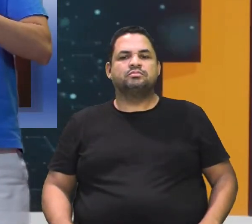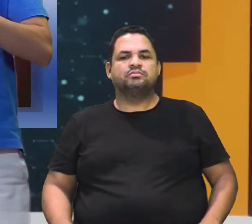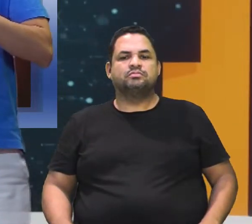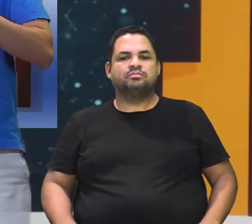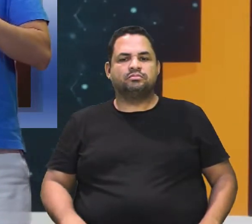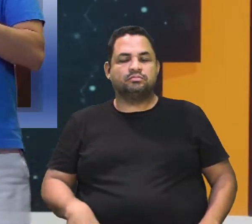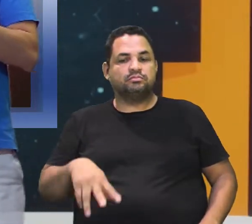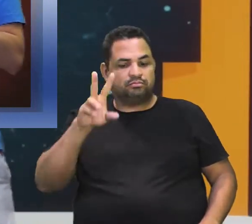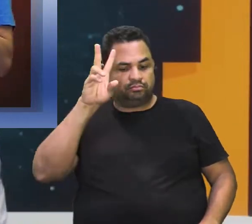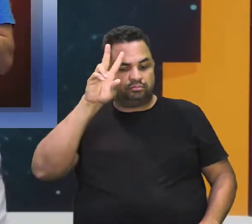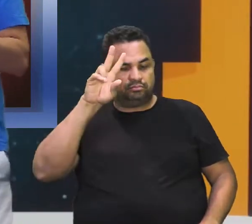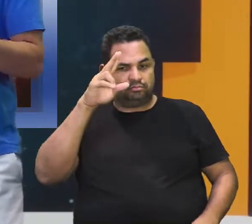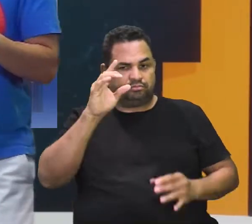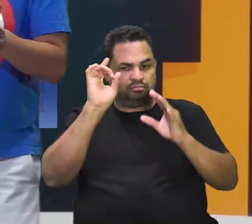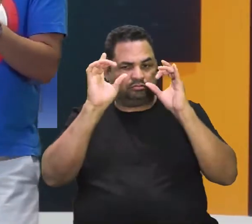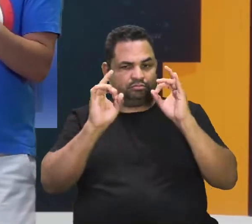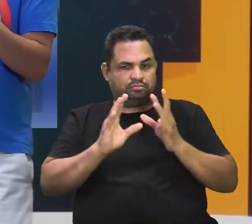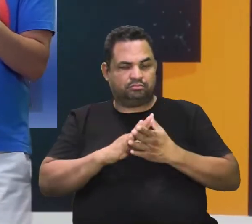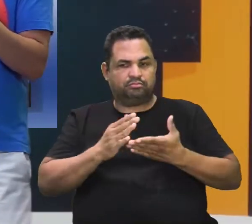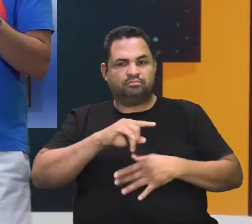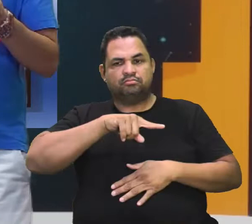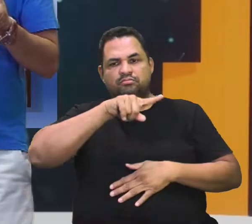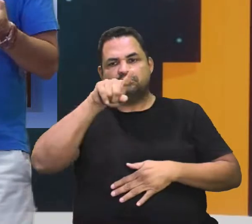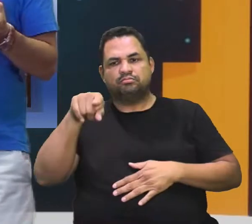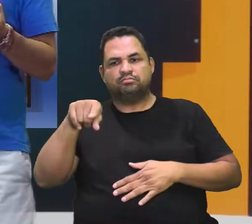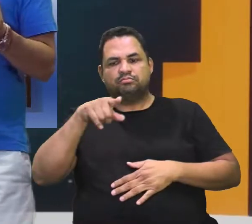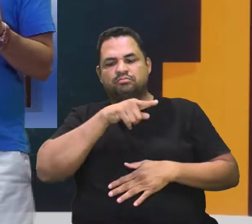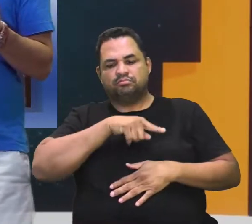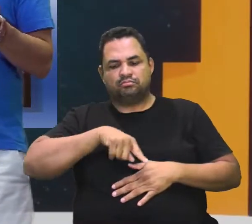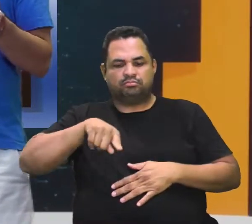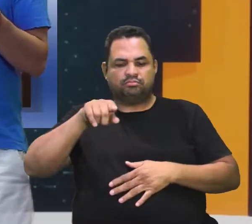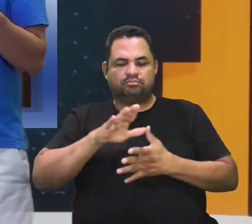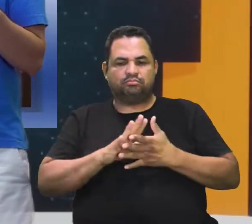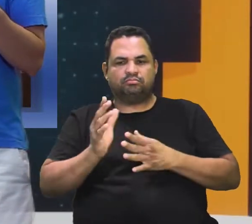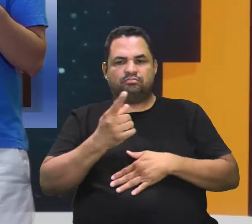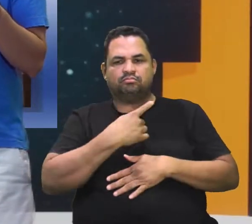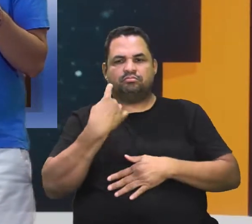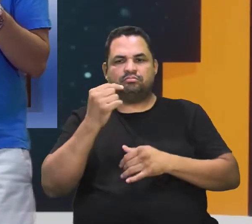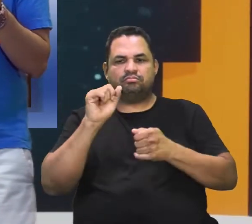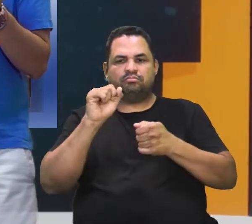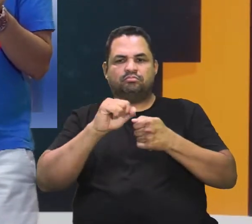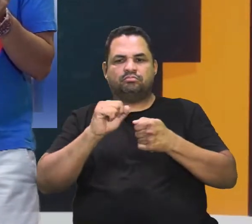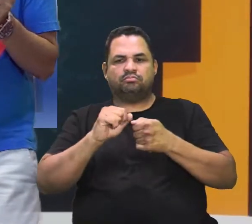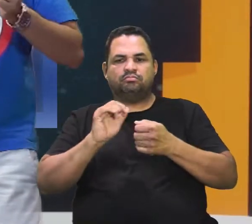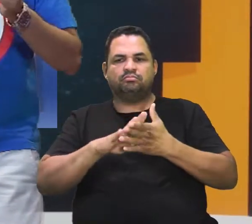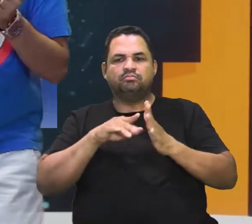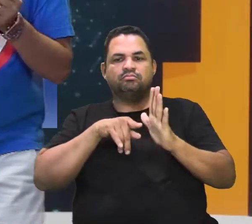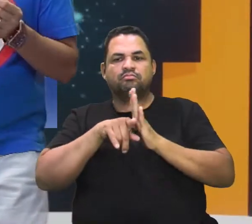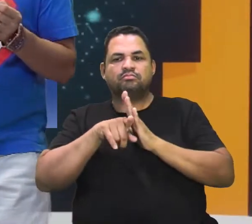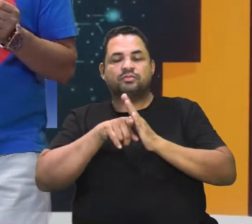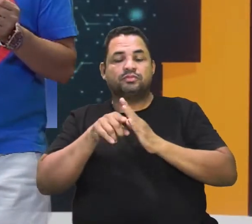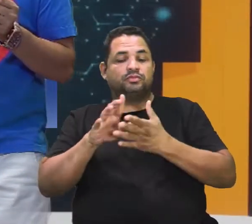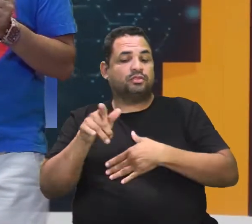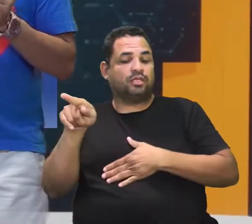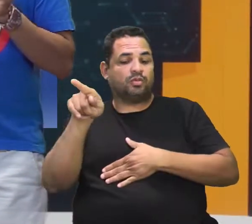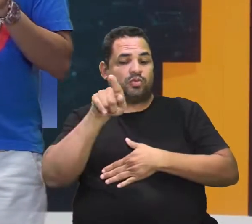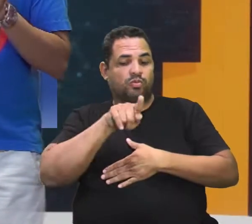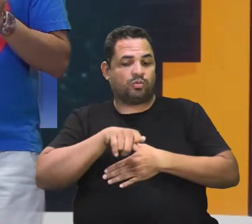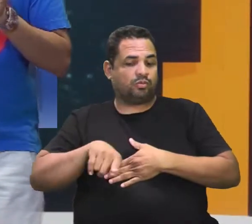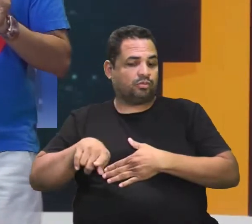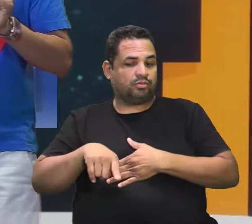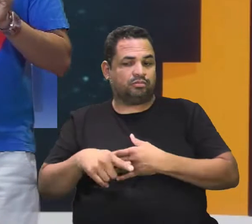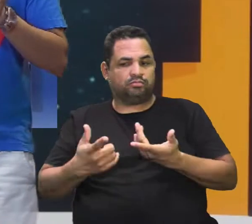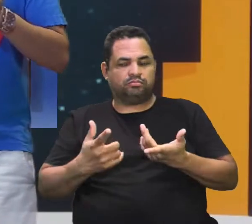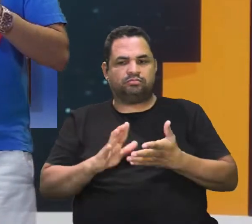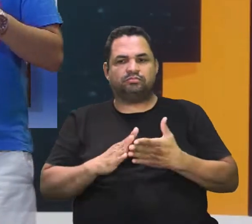só para ressaltar um detalhe, essas parábolas que nós construímos, nós estamos analisando somente a curva, tá?